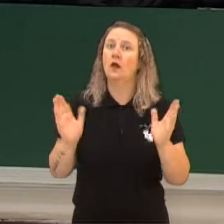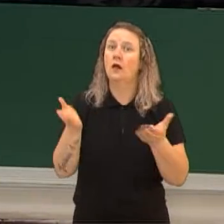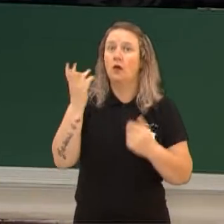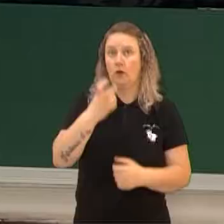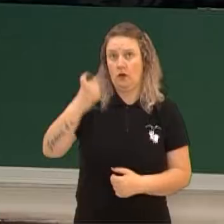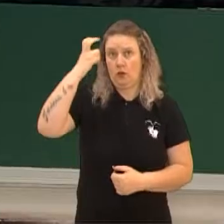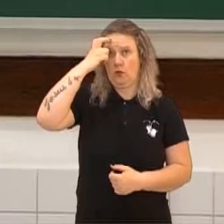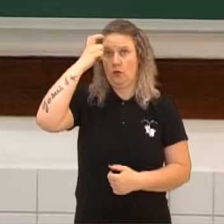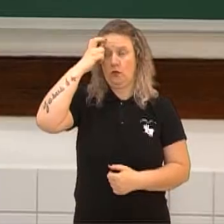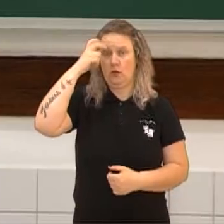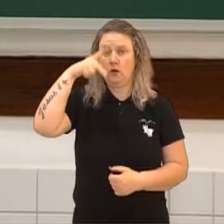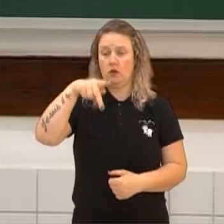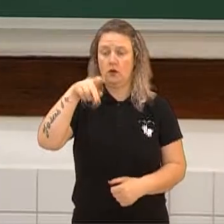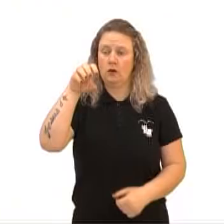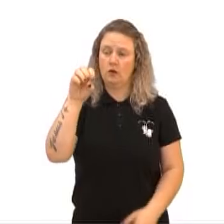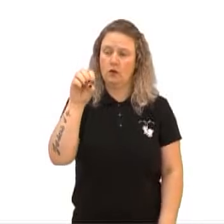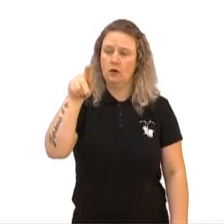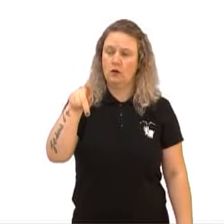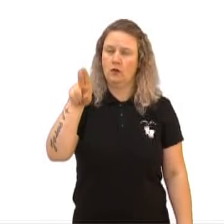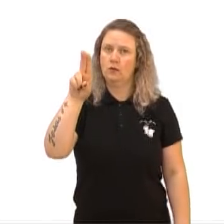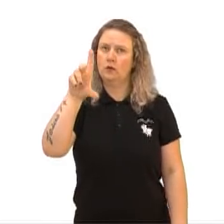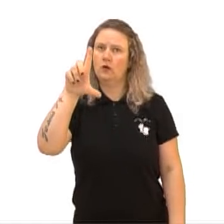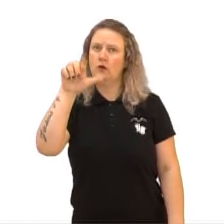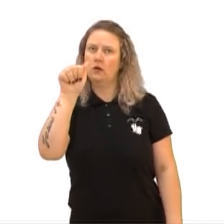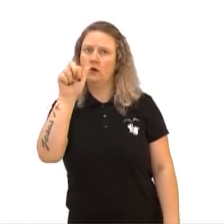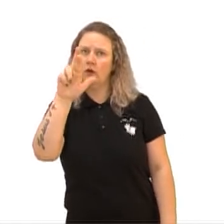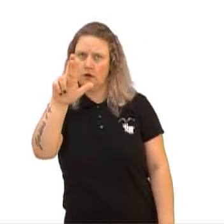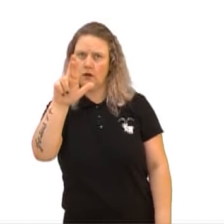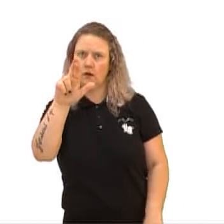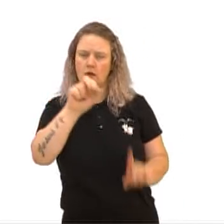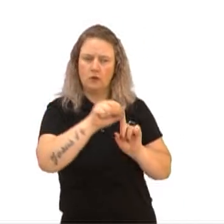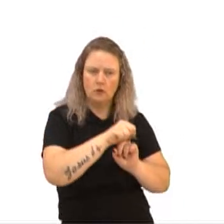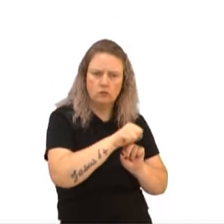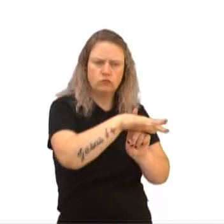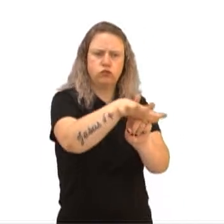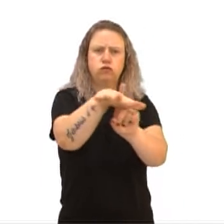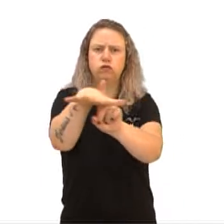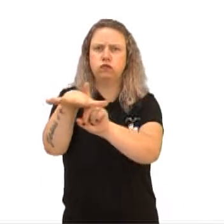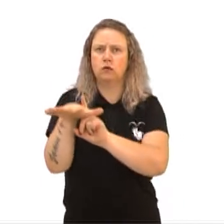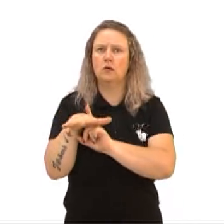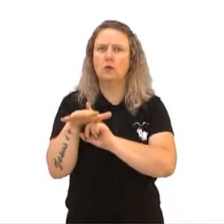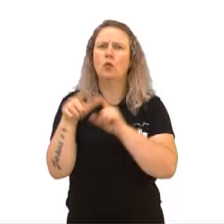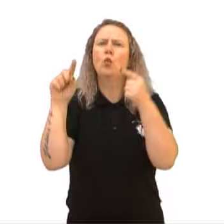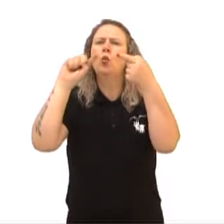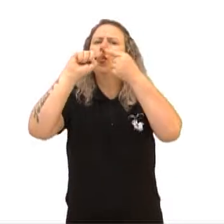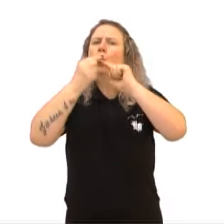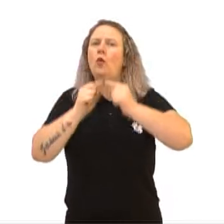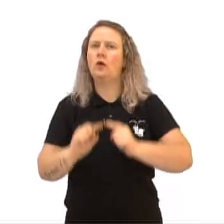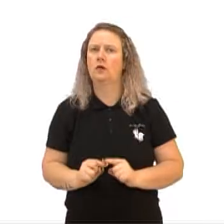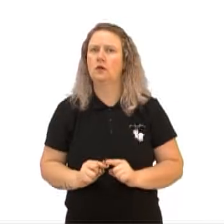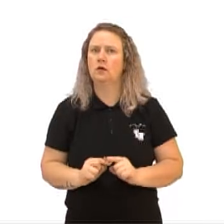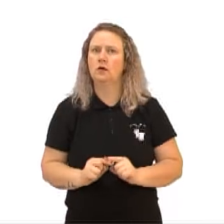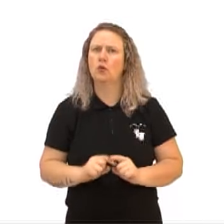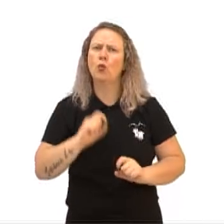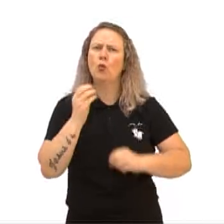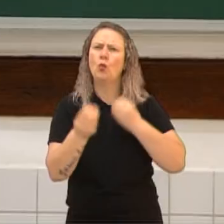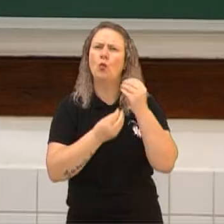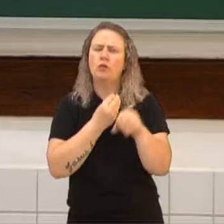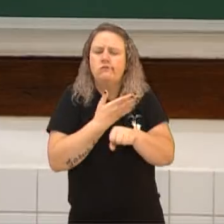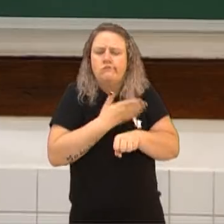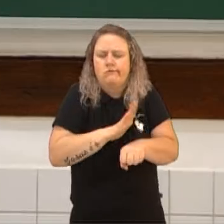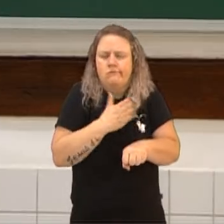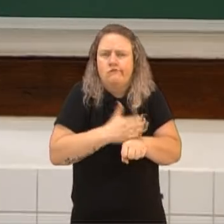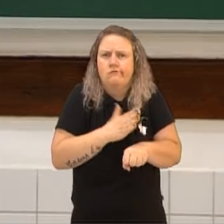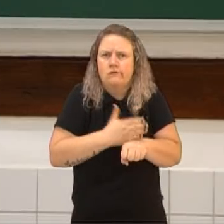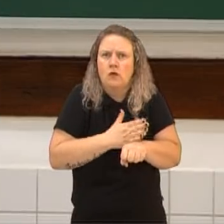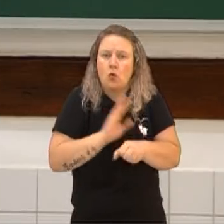cultura popular, ela está ligada a toda produção nascida e divulgada no seio do povo, ou